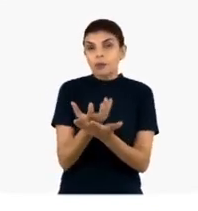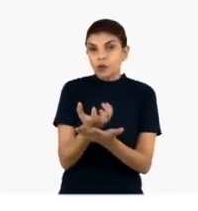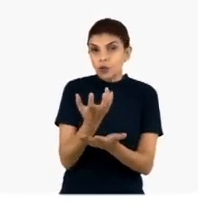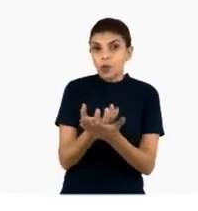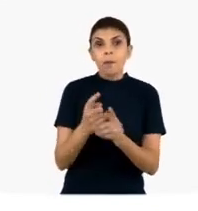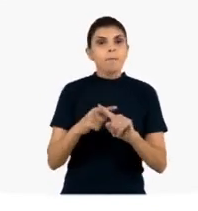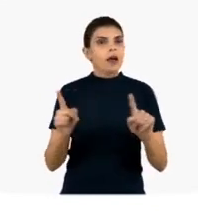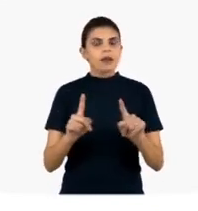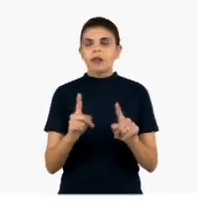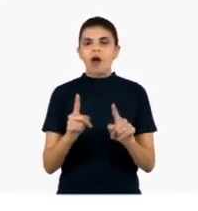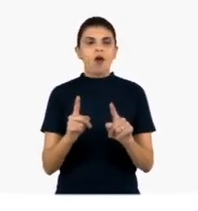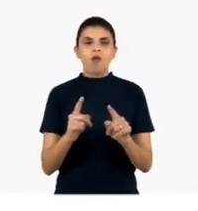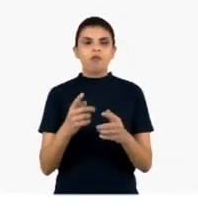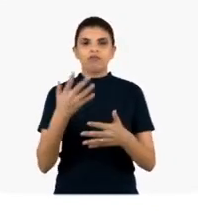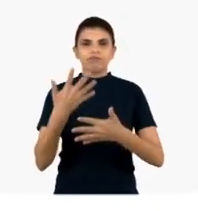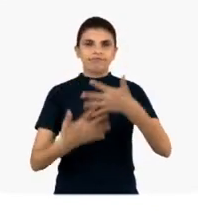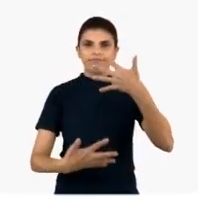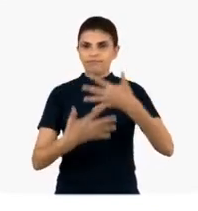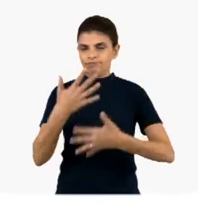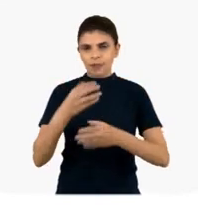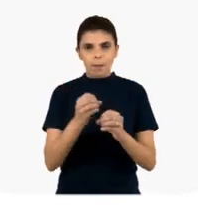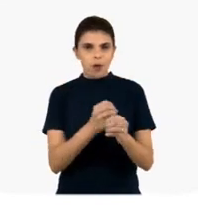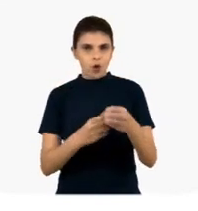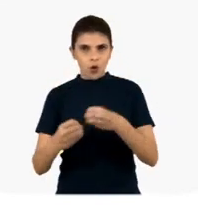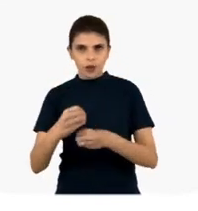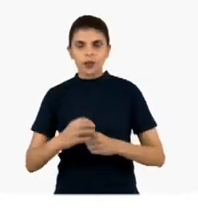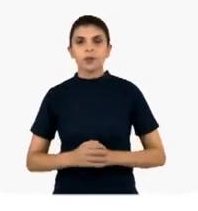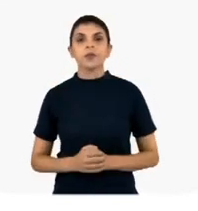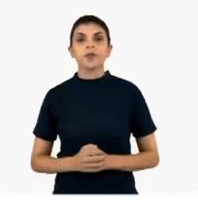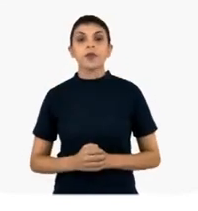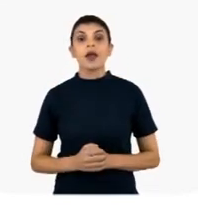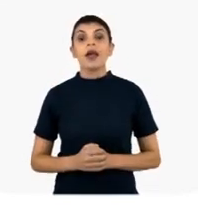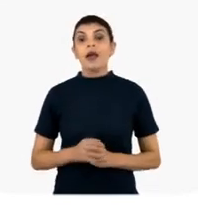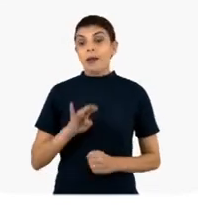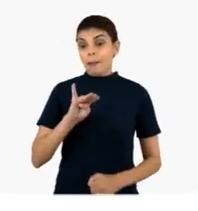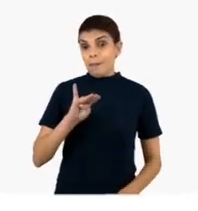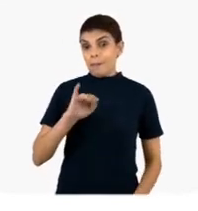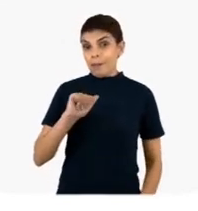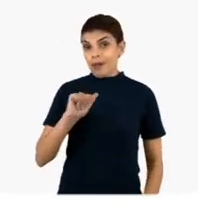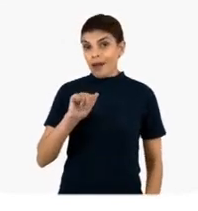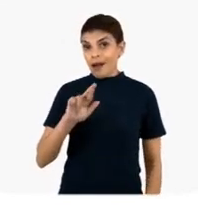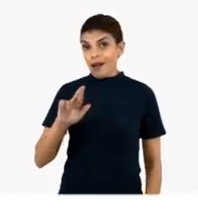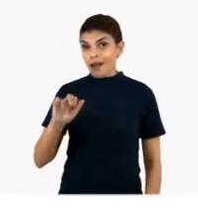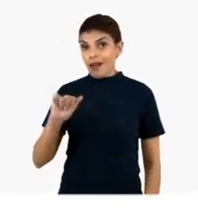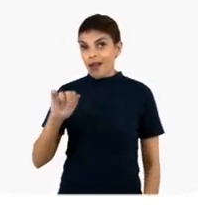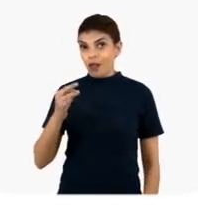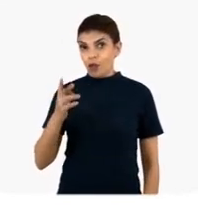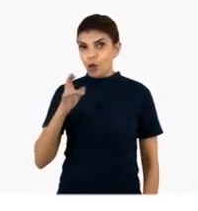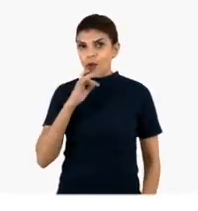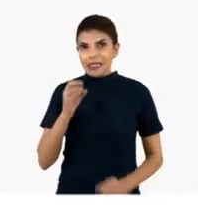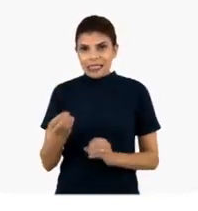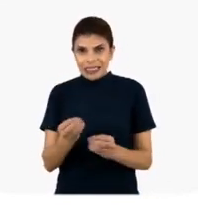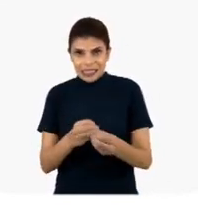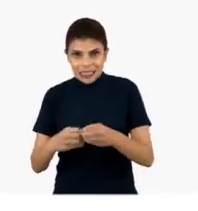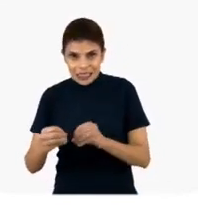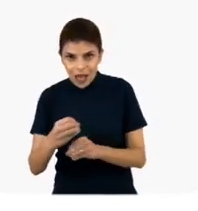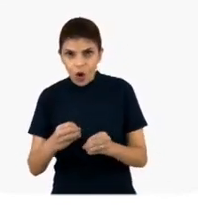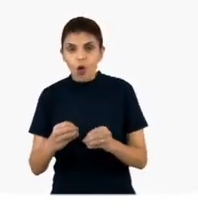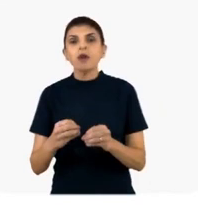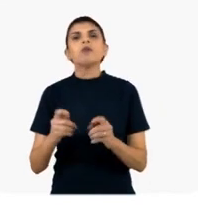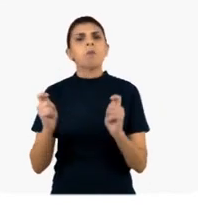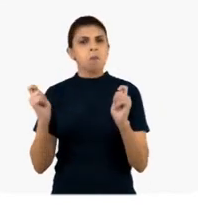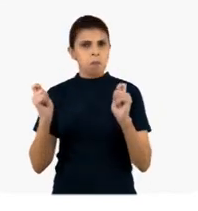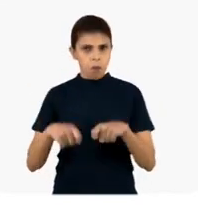nutrientes, mas que não compromete a estabilidade do micro-organismo. Os biorreatores de células ou enzimas